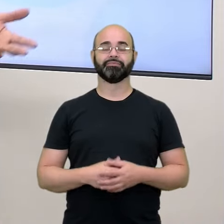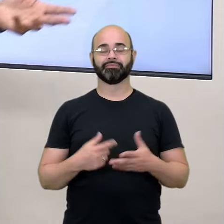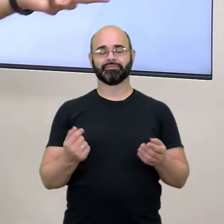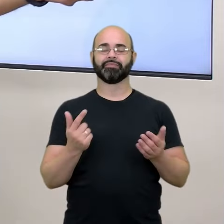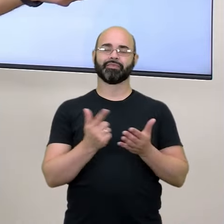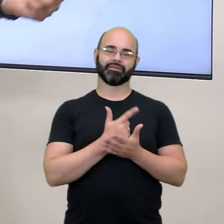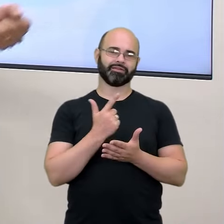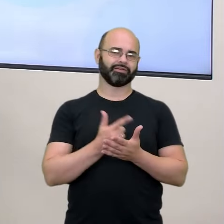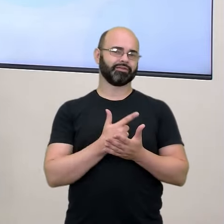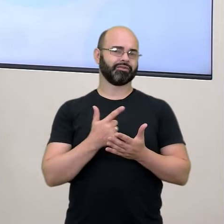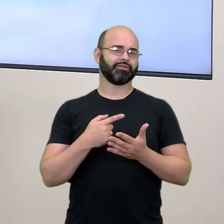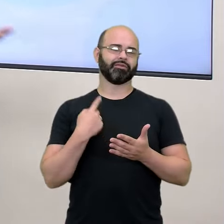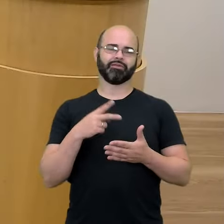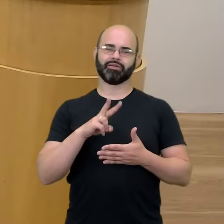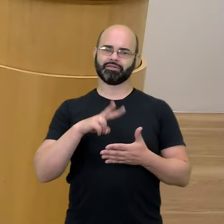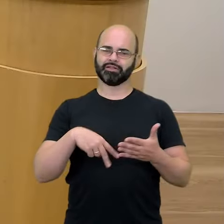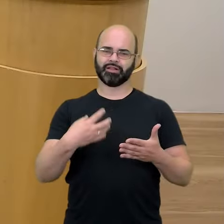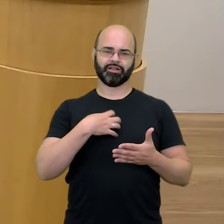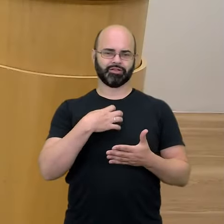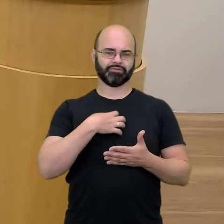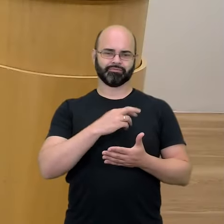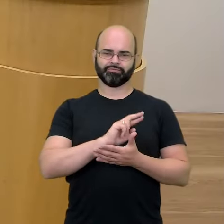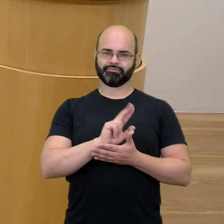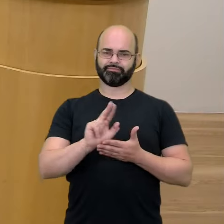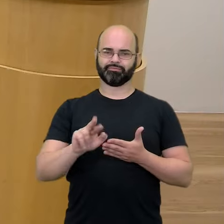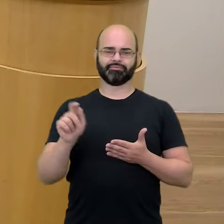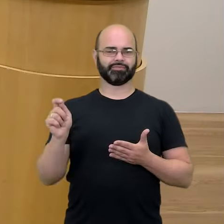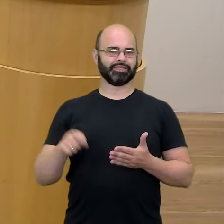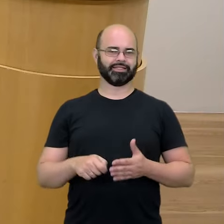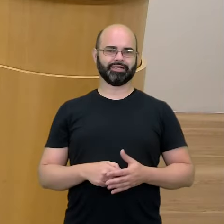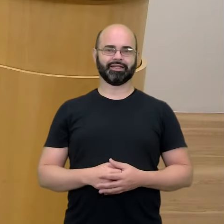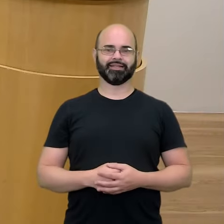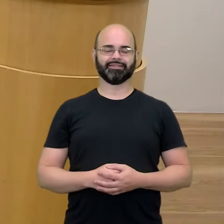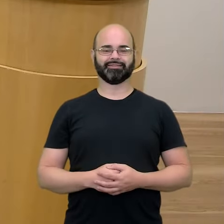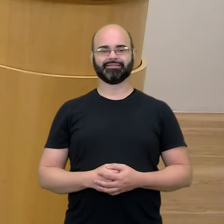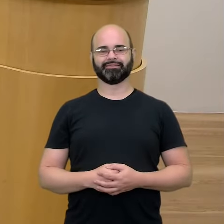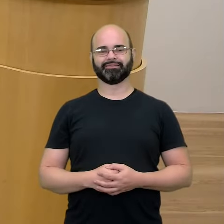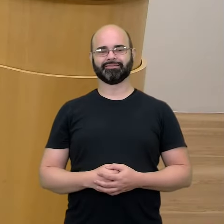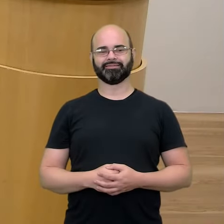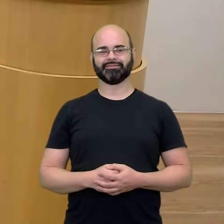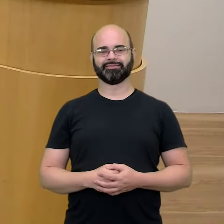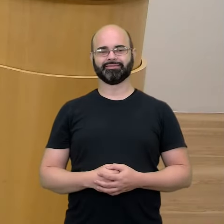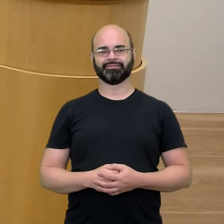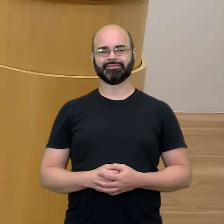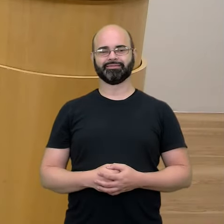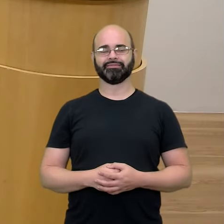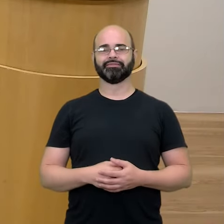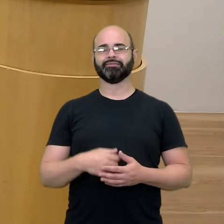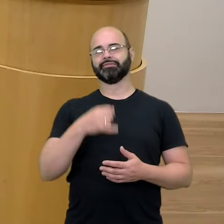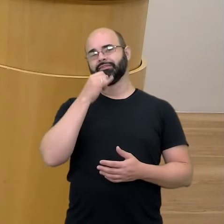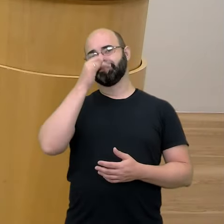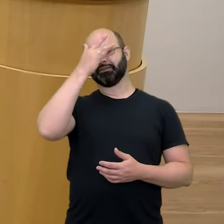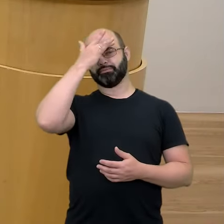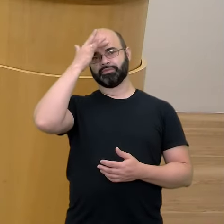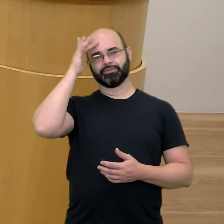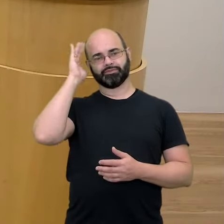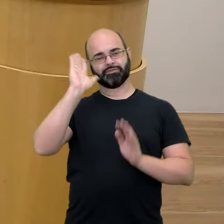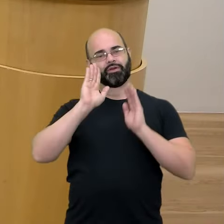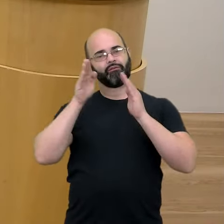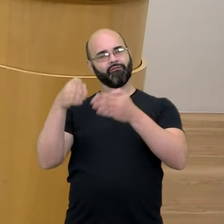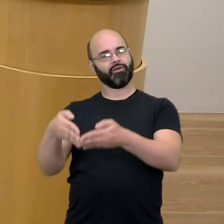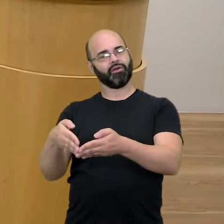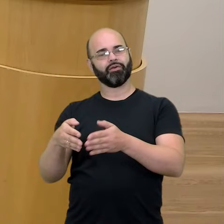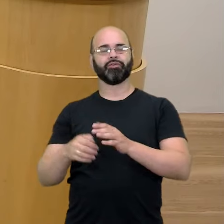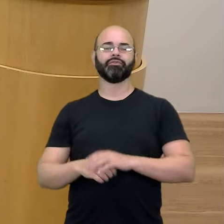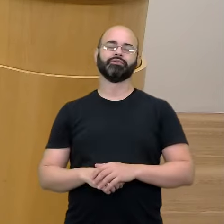literatura, professora Juliana, de diversas formas. A gente pode ler buscando, dando foco nos personagens, para poder